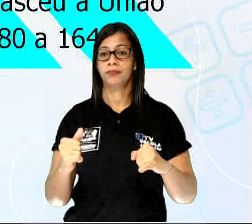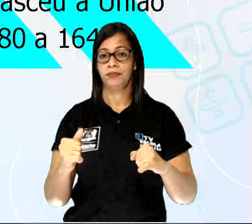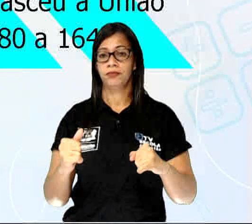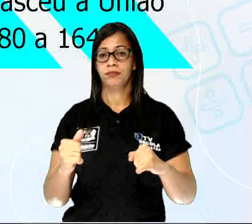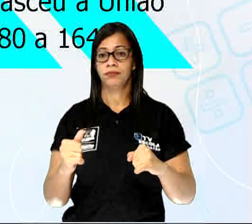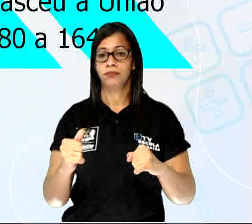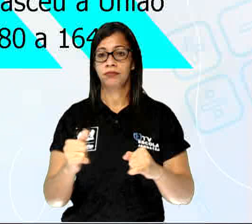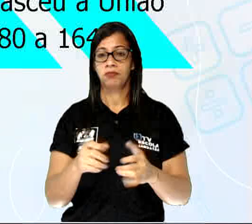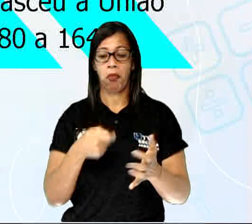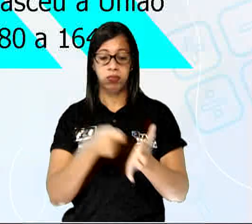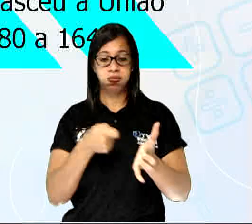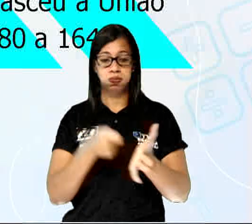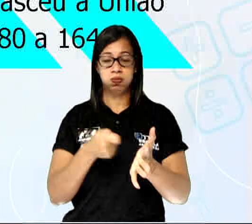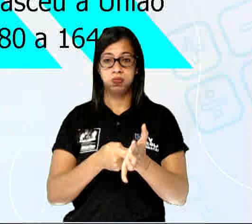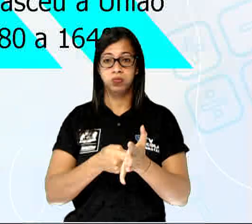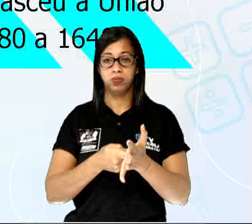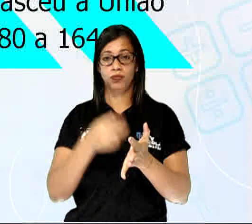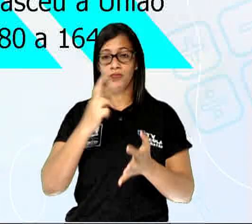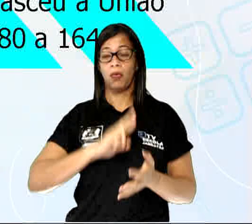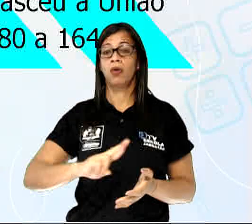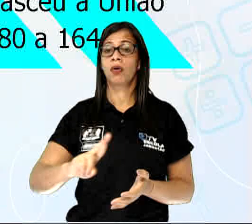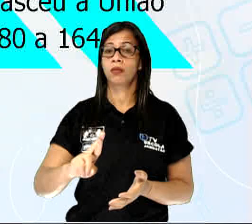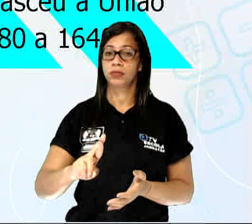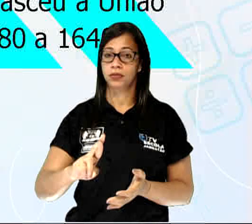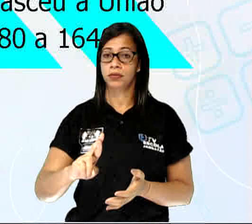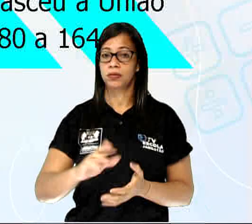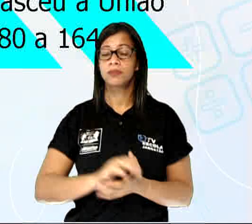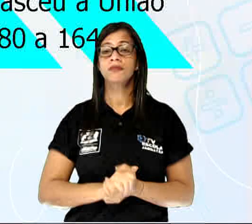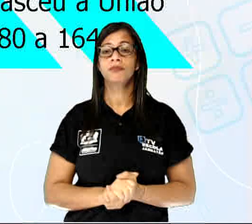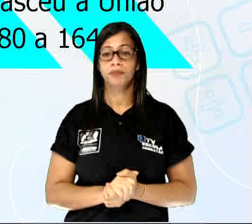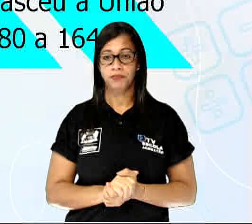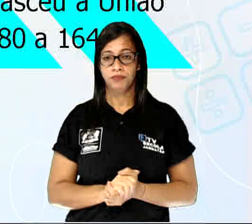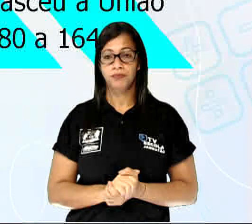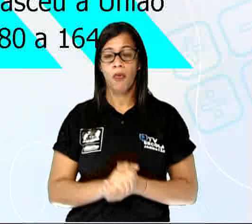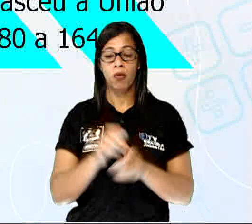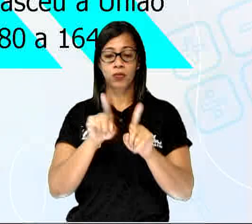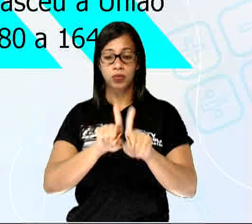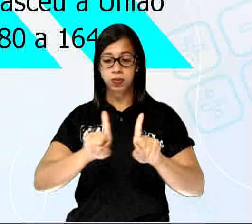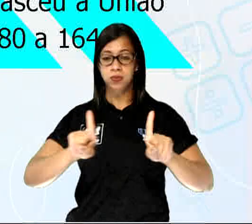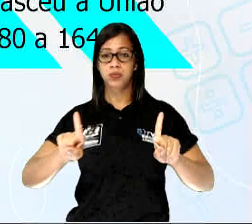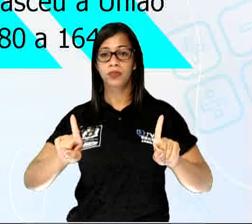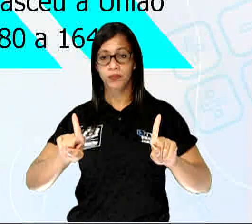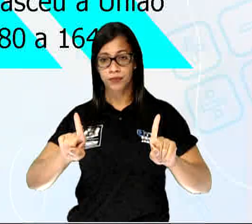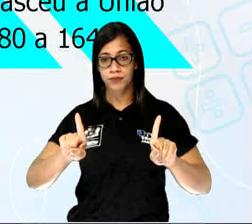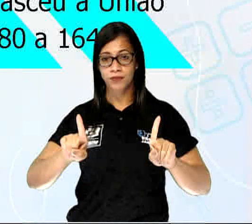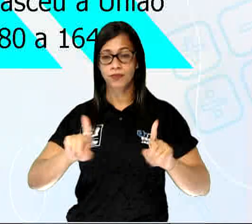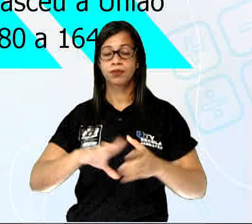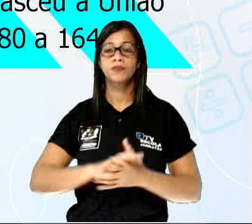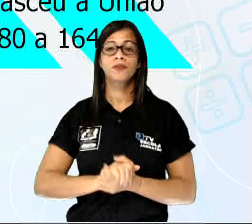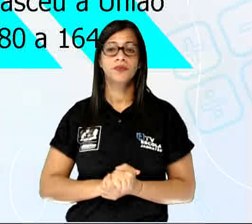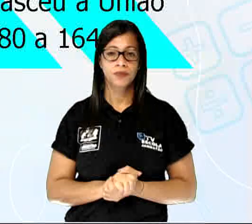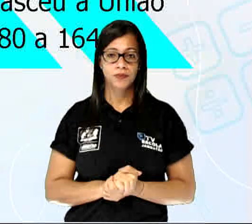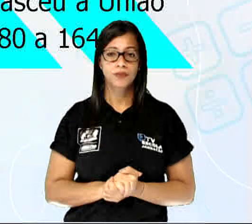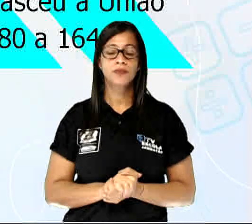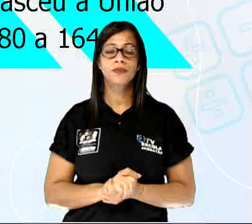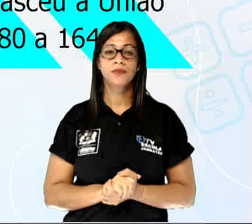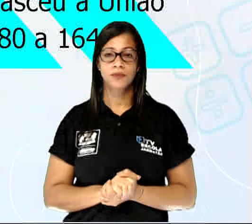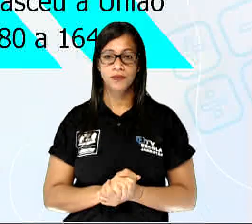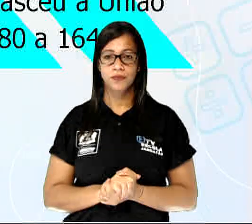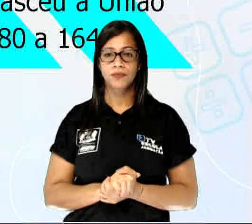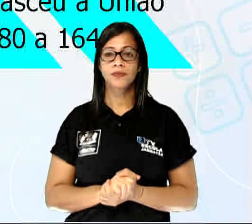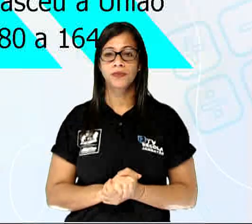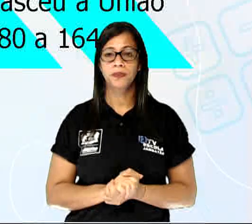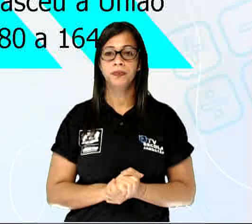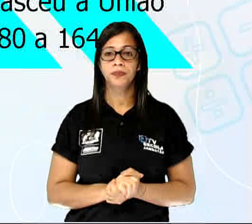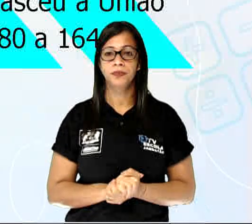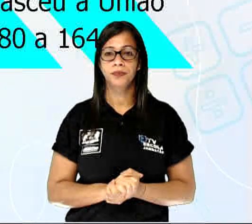catolicismo. O pessoal se rebelou. O que aconteceu? Independência da Holanda, beleza? Portugal perdeu um monarca ainda muito jovem, o Dom Sebastião,